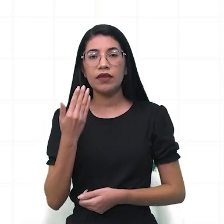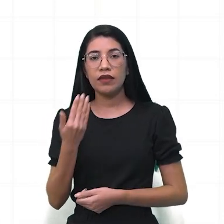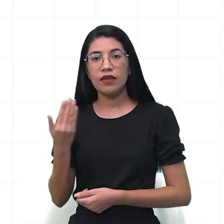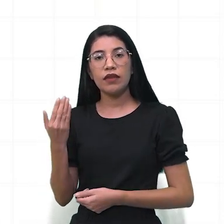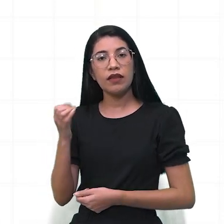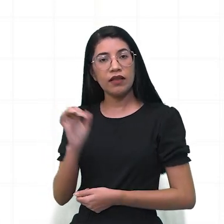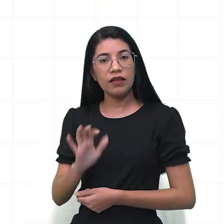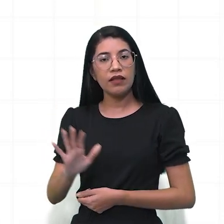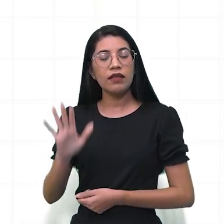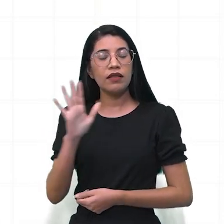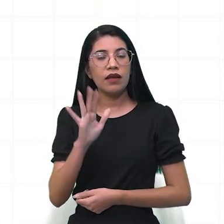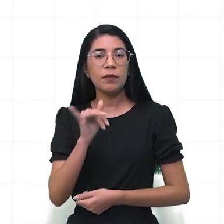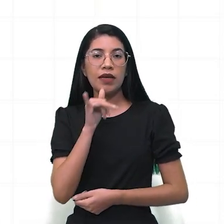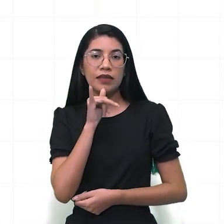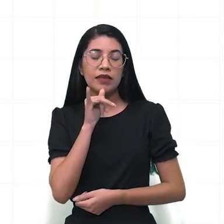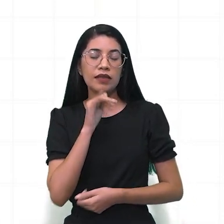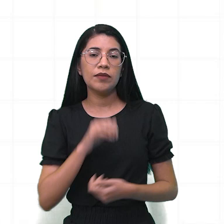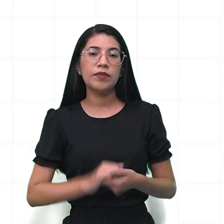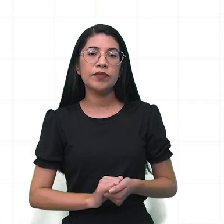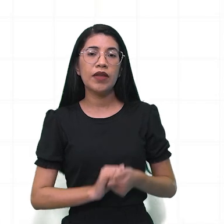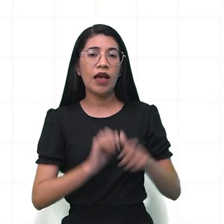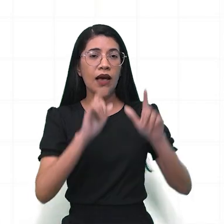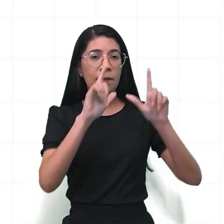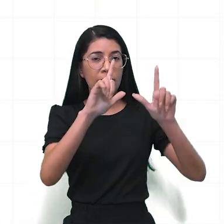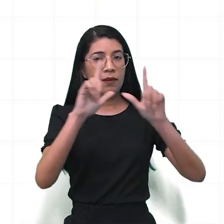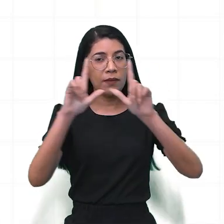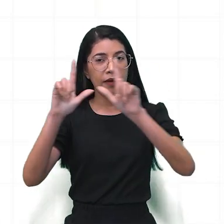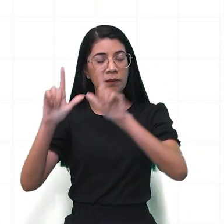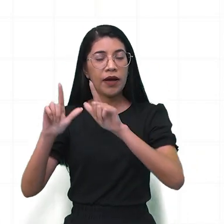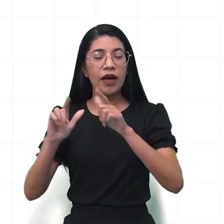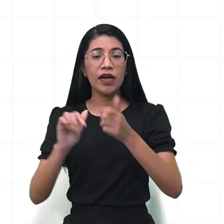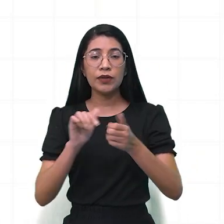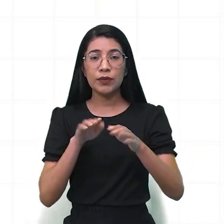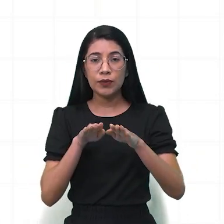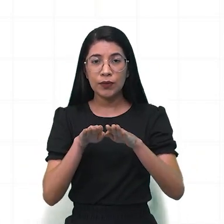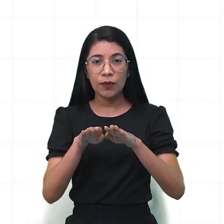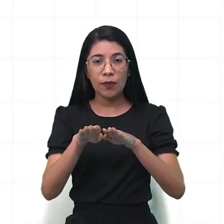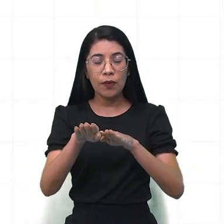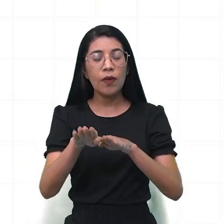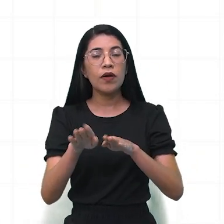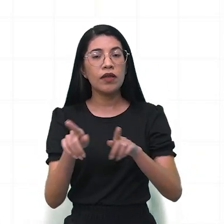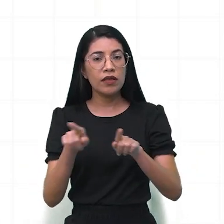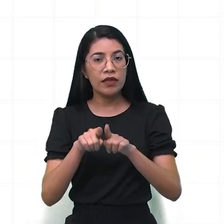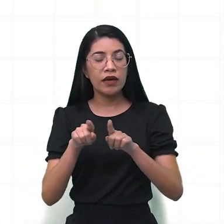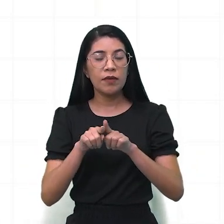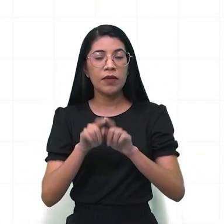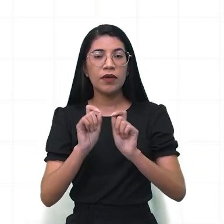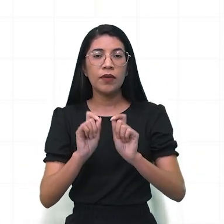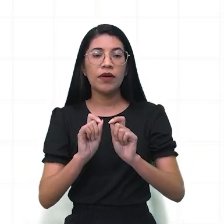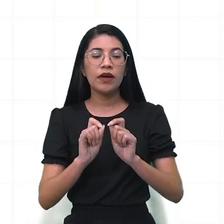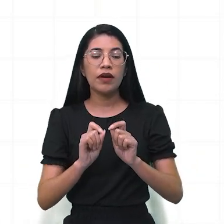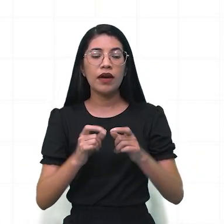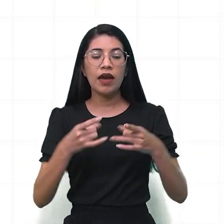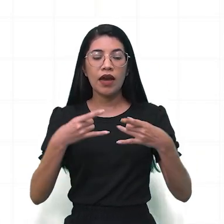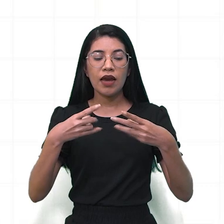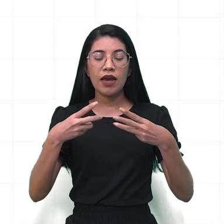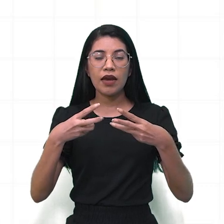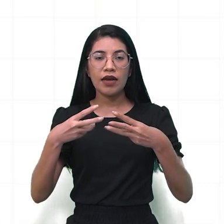Olha esses outros exemplos. As placas de trânsito são formadas por hexágonos